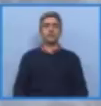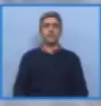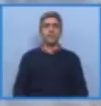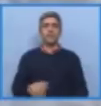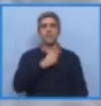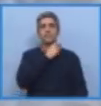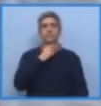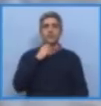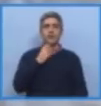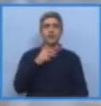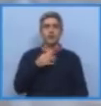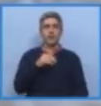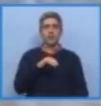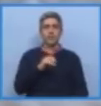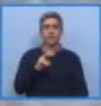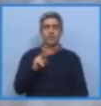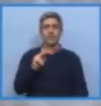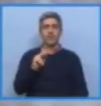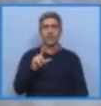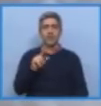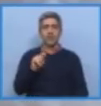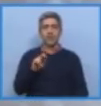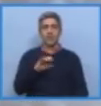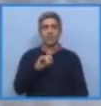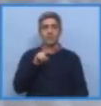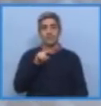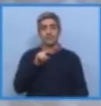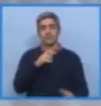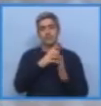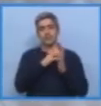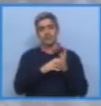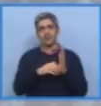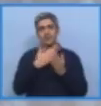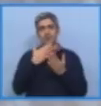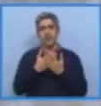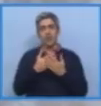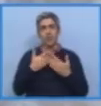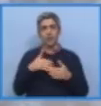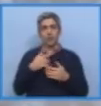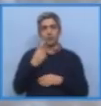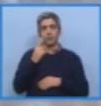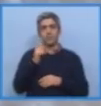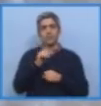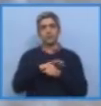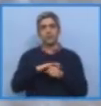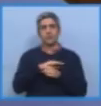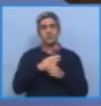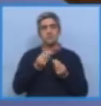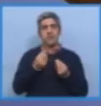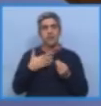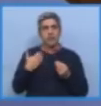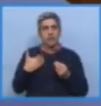Padre António Valério, temos aqui um Evangelho que nos começa por dar conta de uma situação de